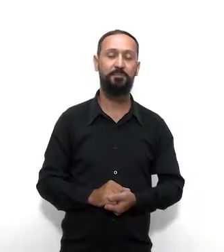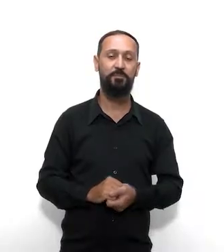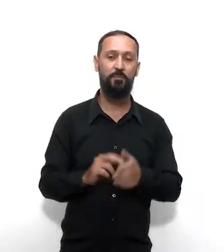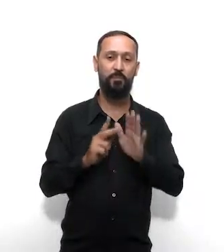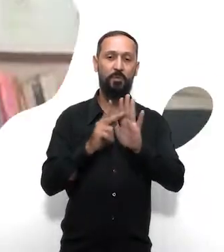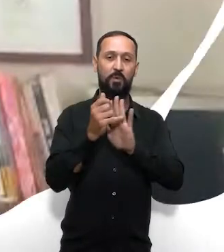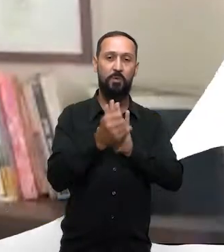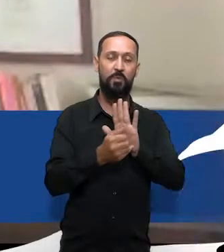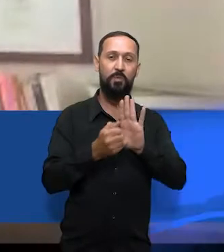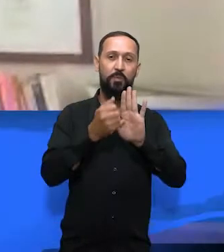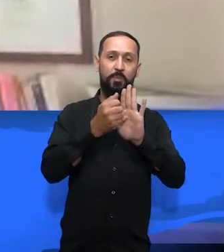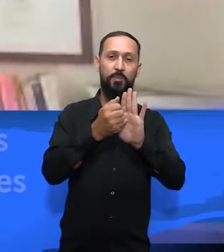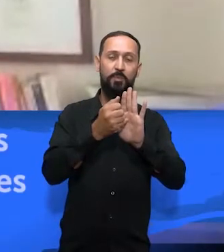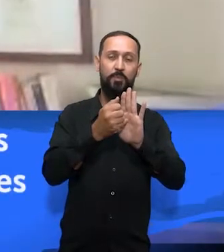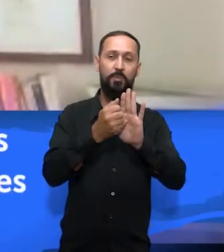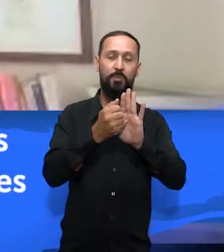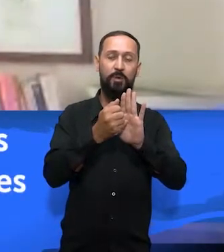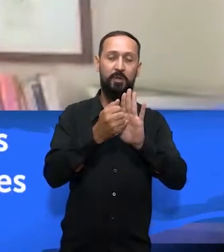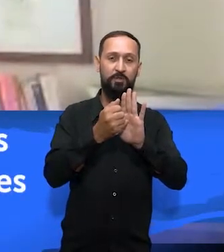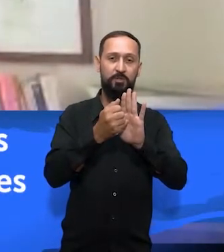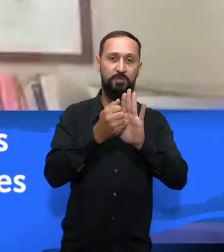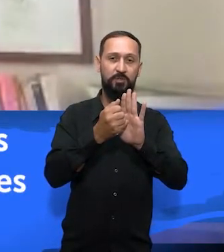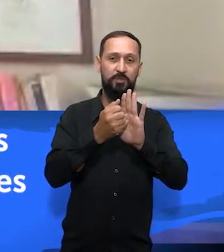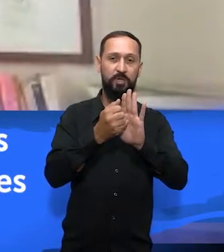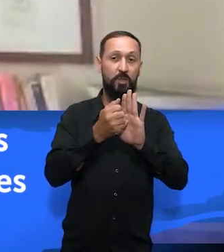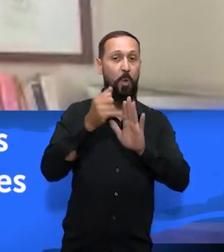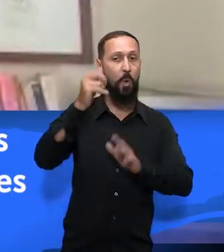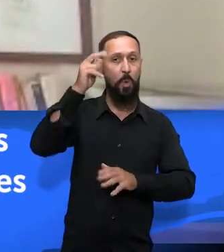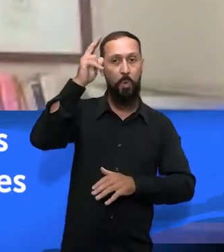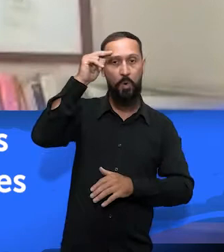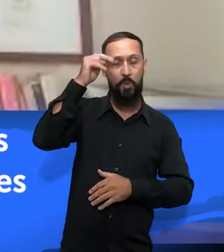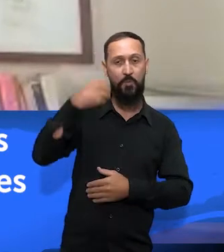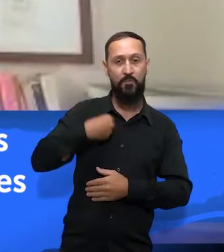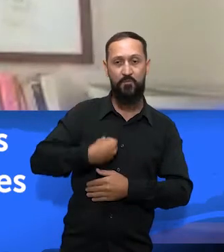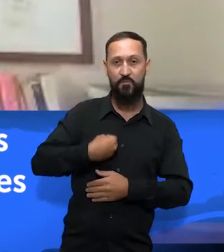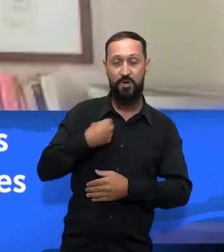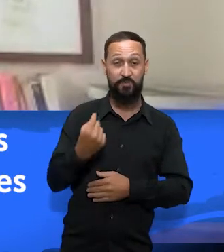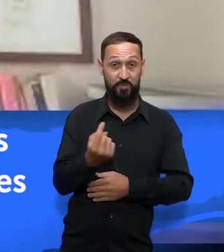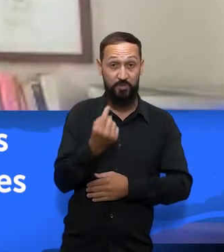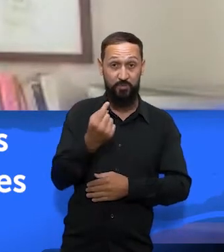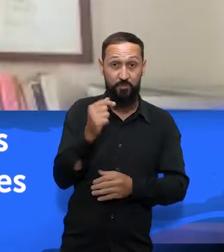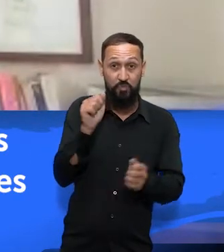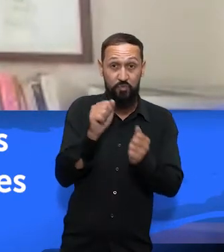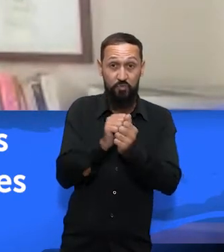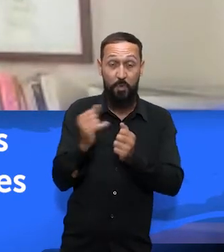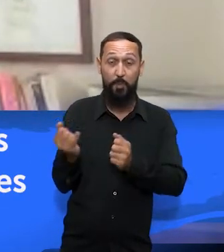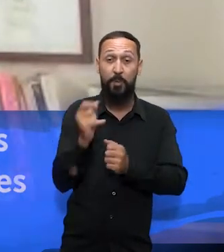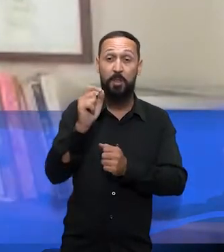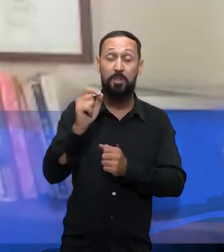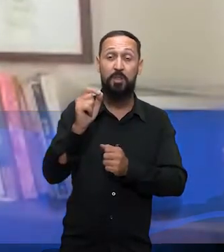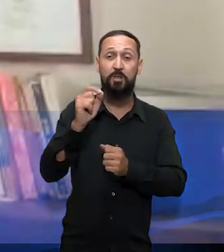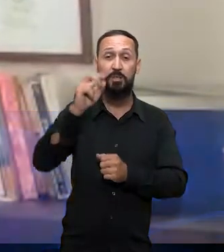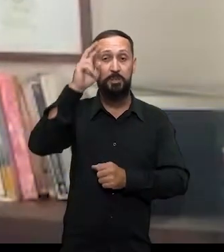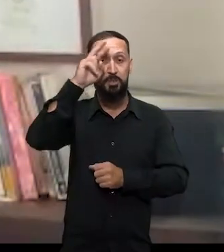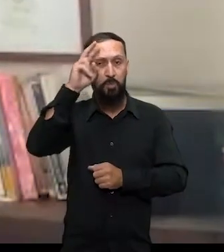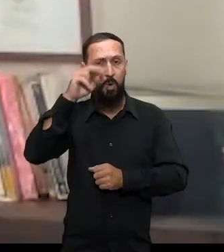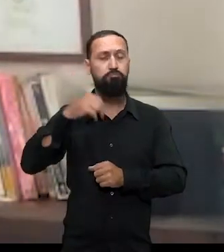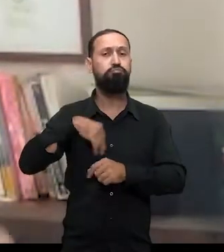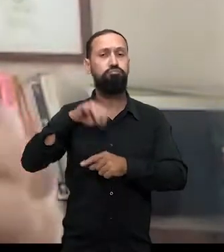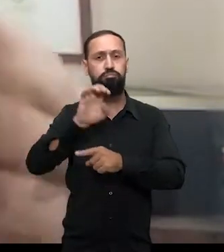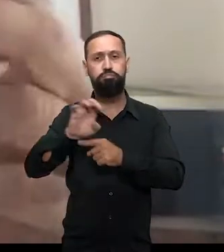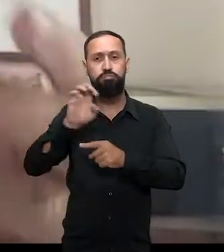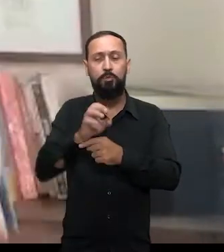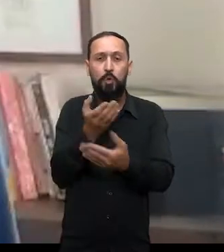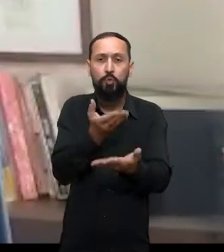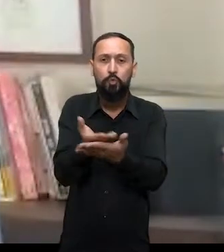O projeto Unidade Guaicuru Viva tem uma significativa importância histórica para o nosso Estado, para